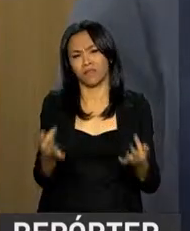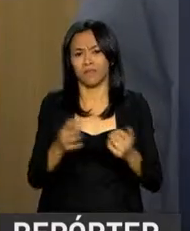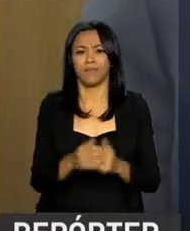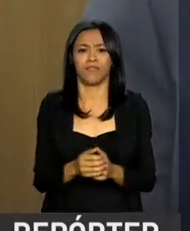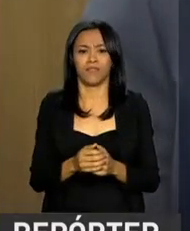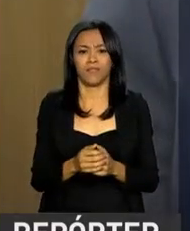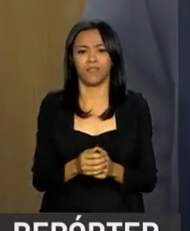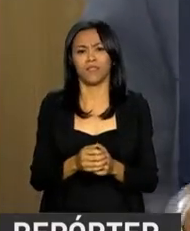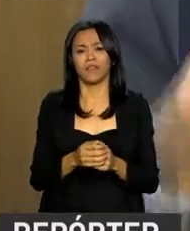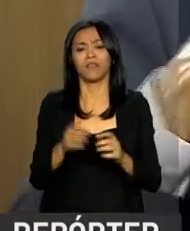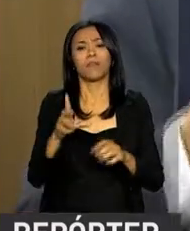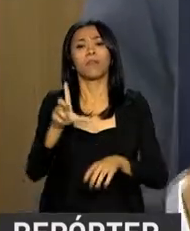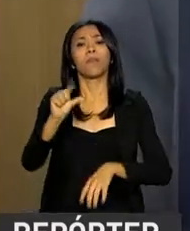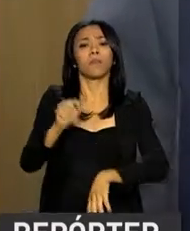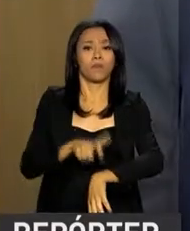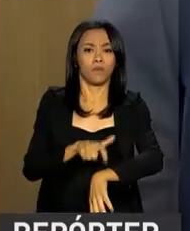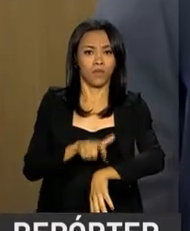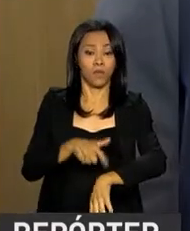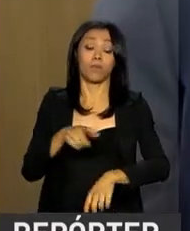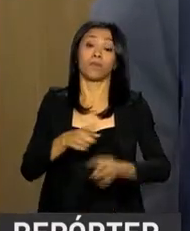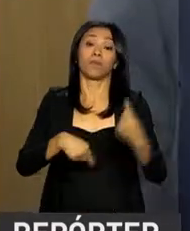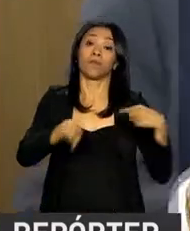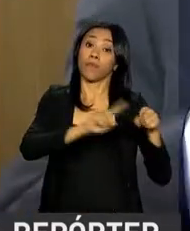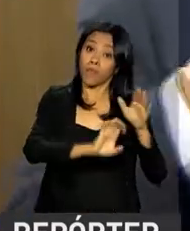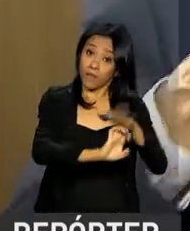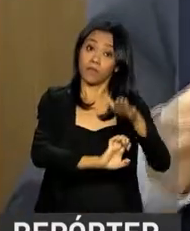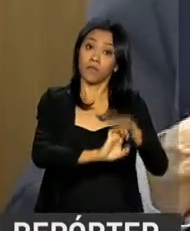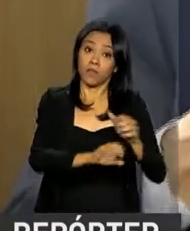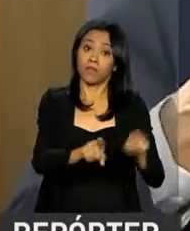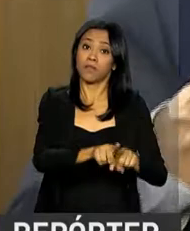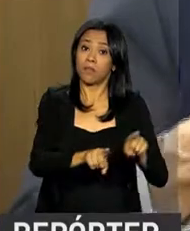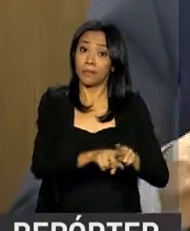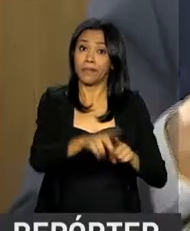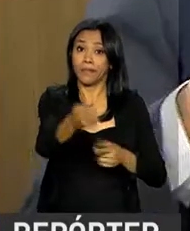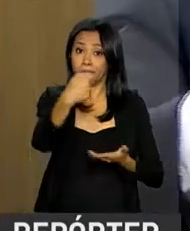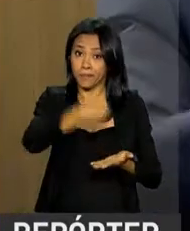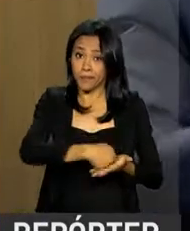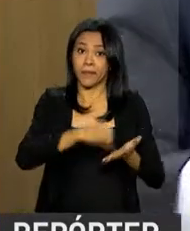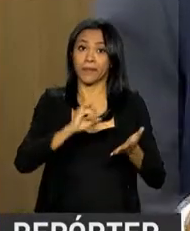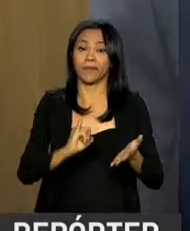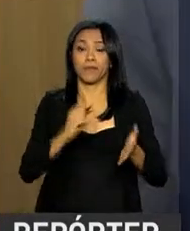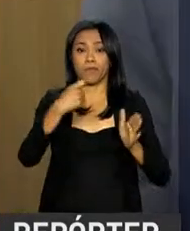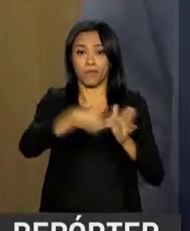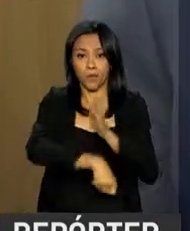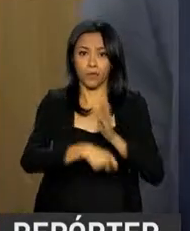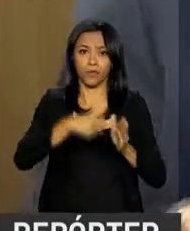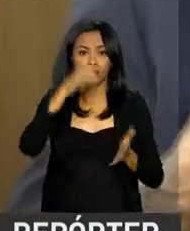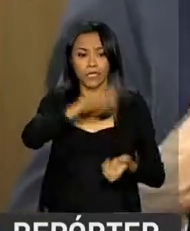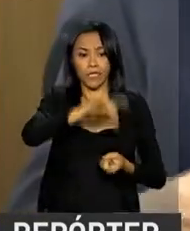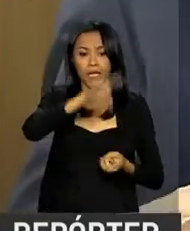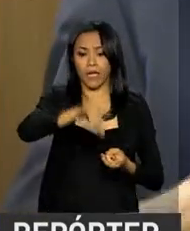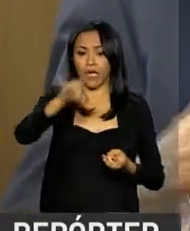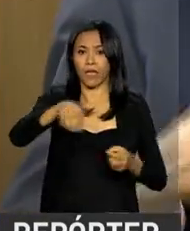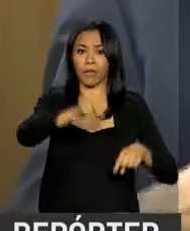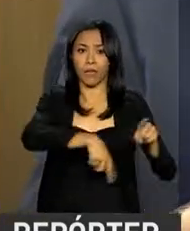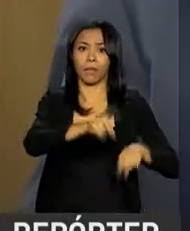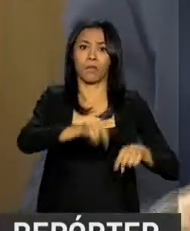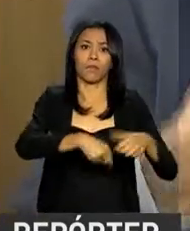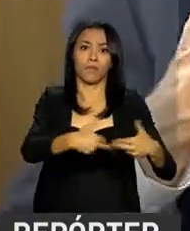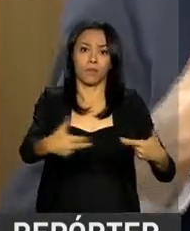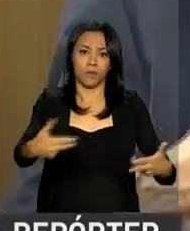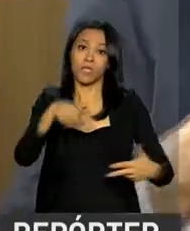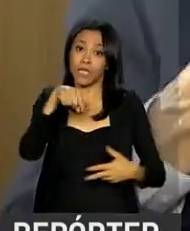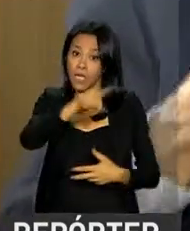tome menos tempo e as empresas também que pagam impostos sobre cada produto que possam também